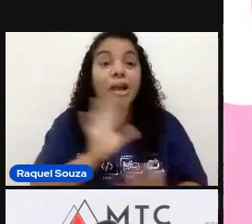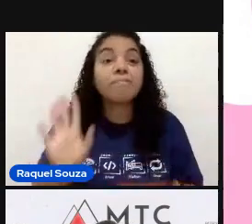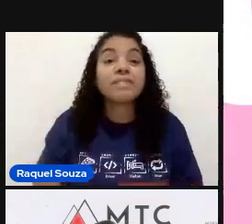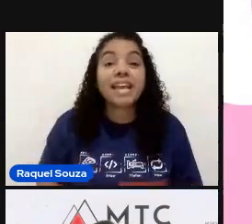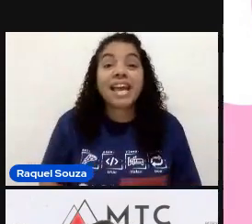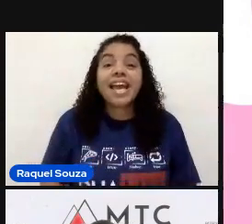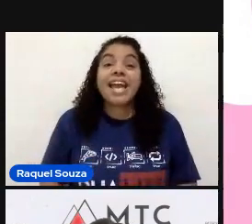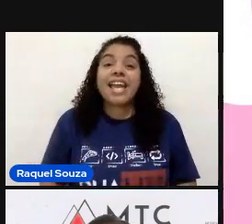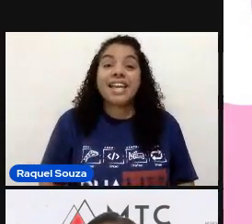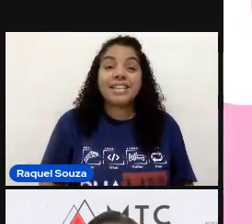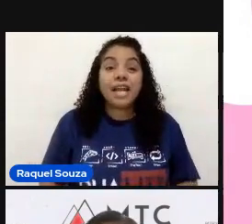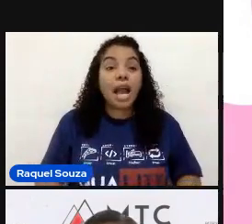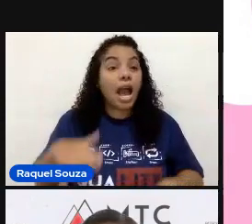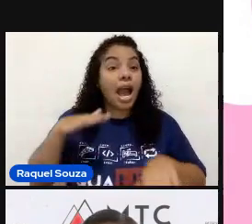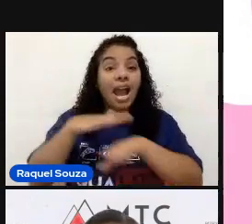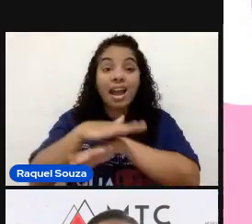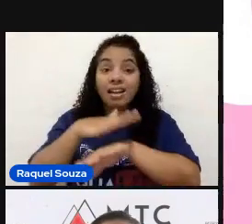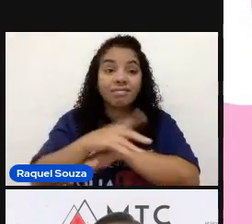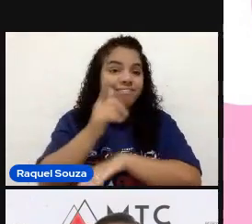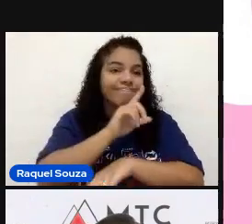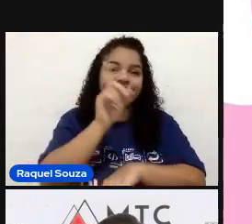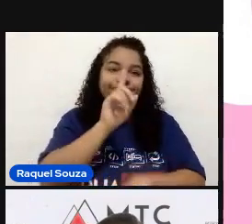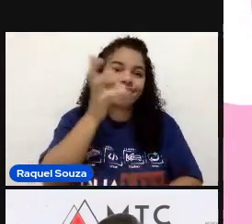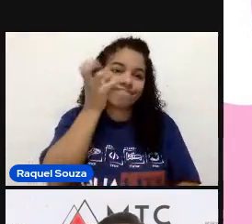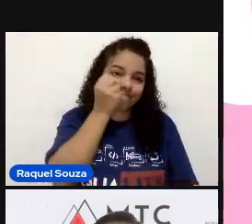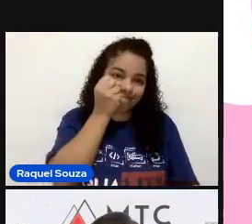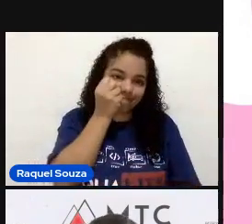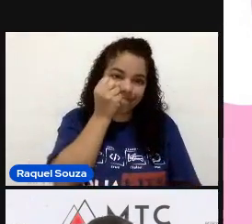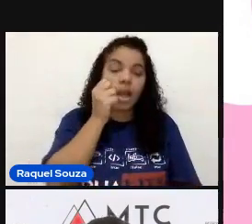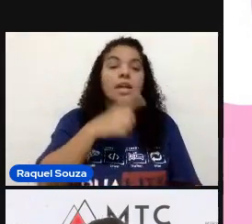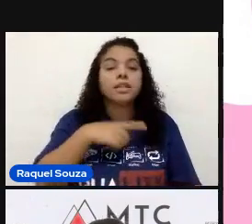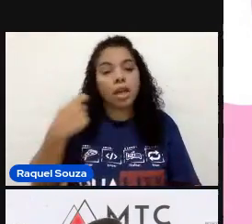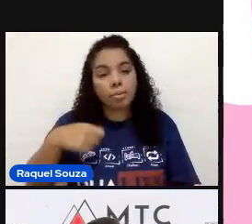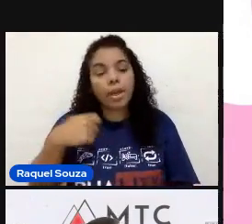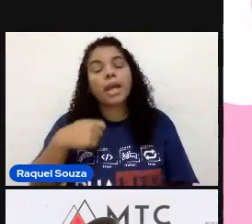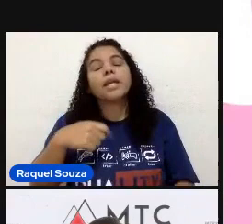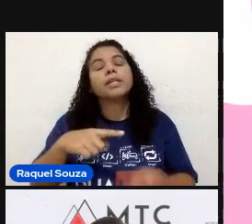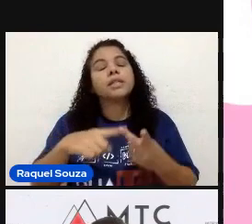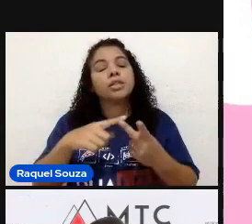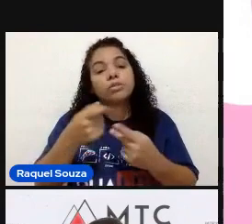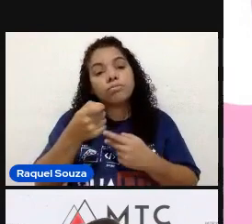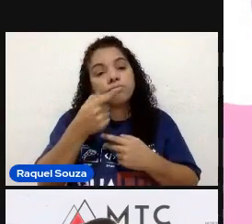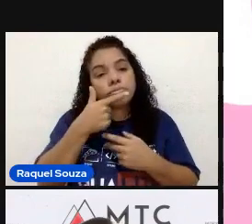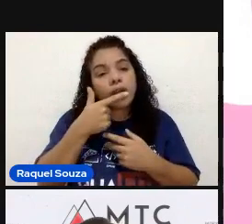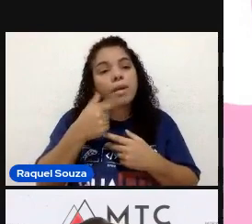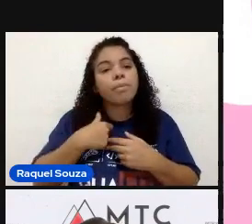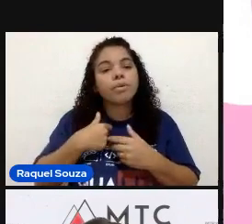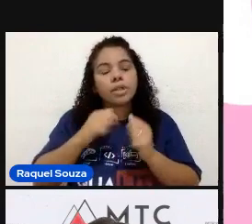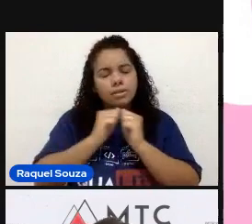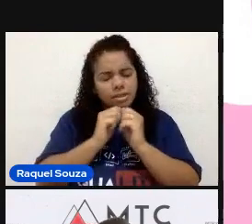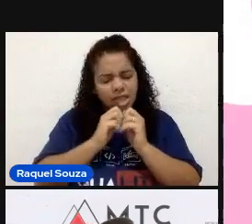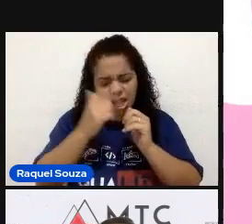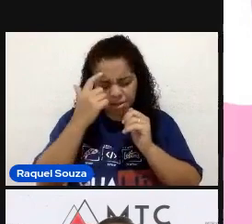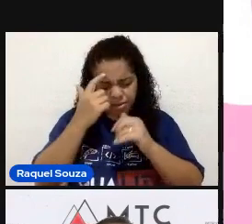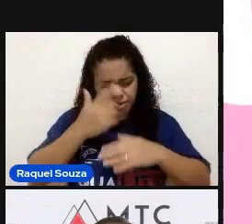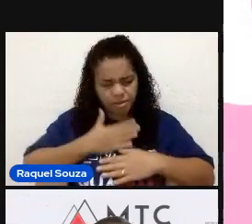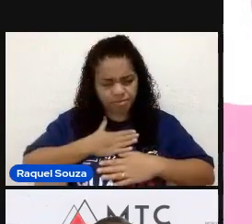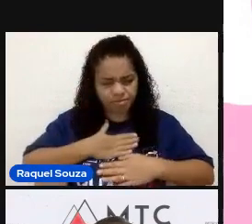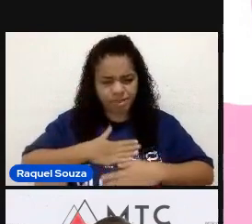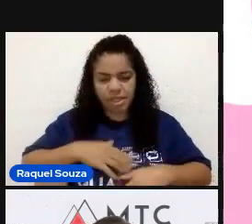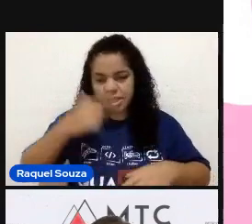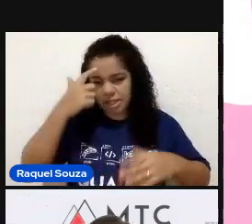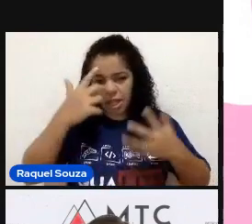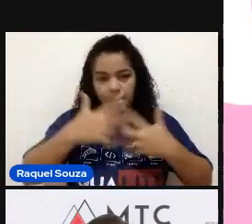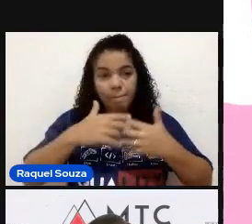E à noite eu não consigo dormir, então eu também tenho que tomar uma medicação para acalmar meu cérebro, para eu começar a não pensar em nada, e eu